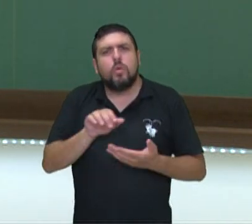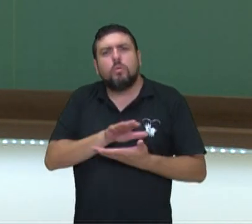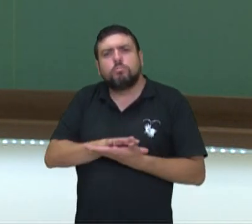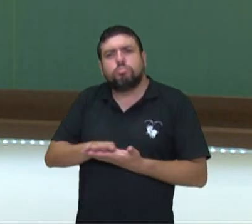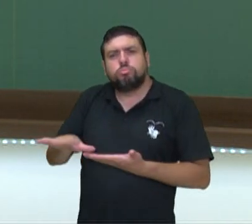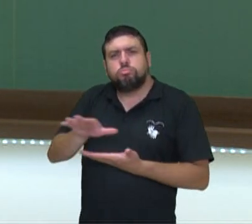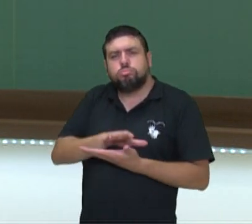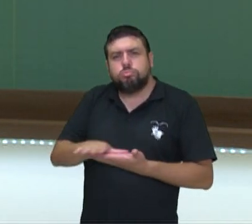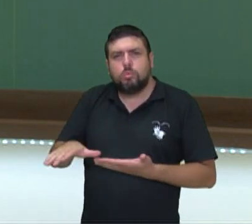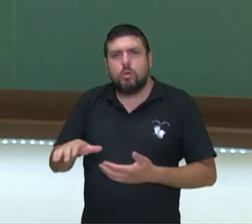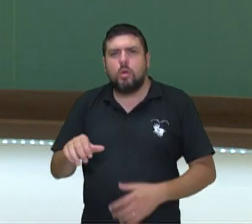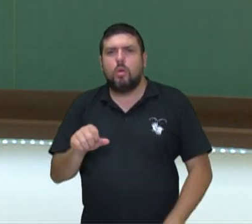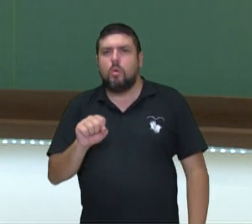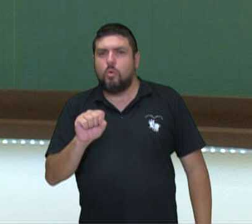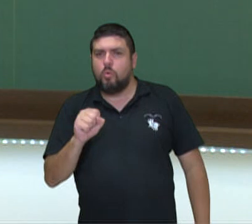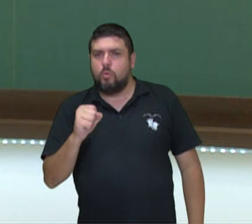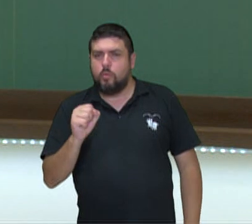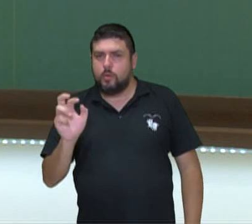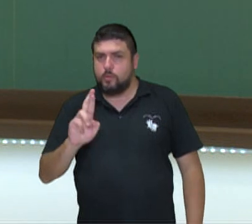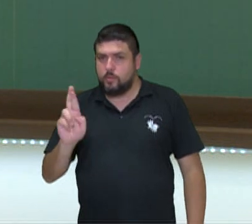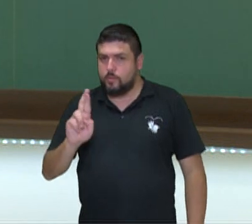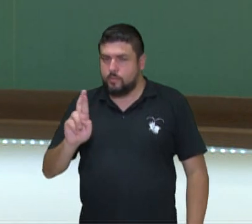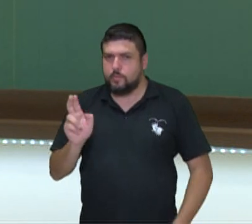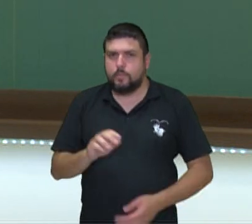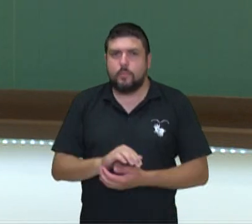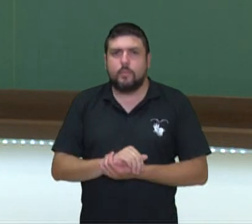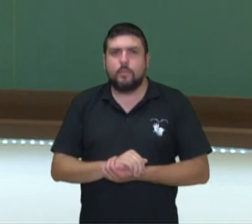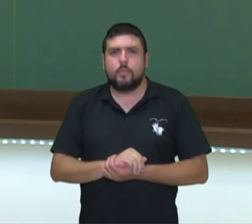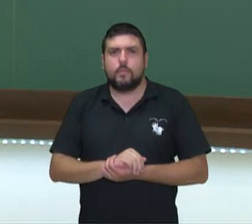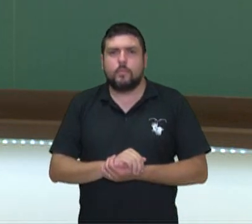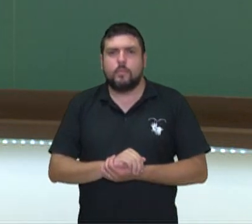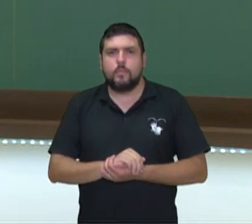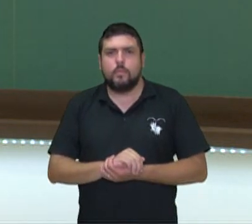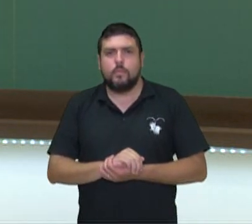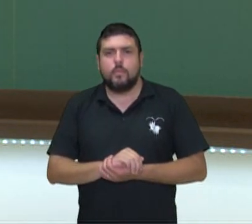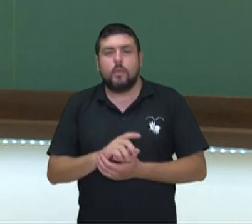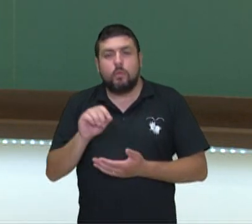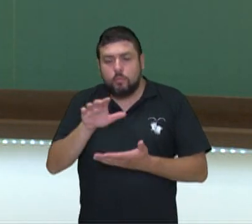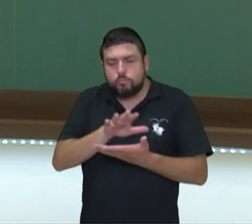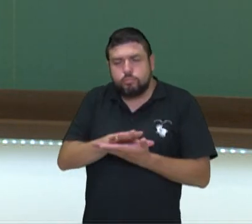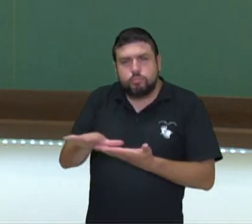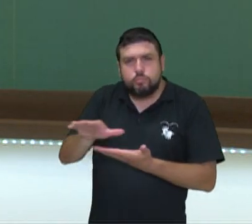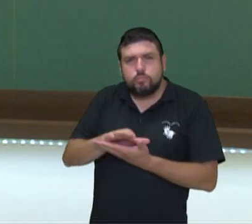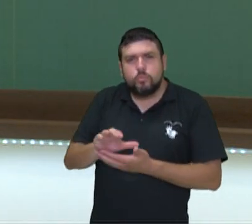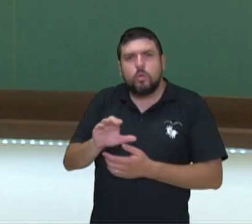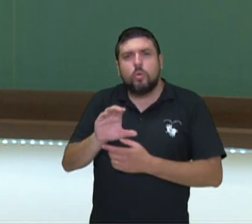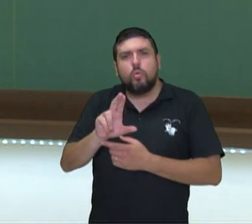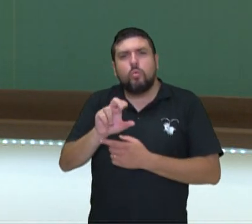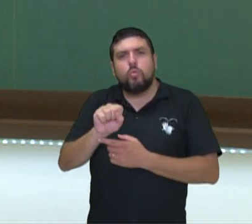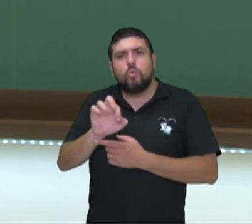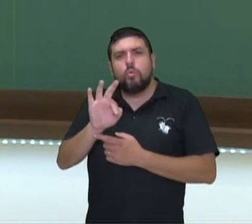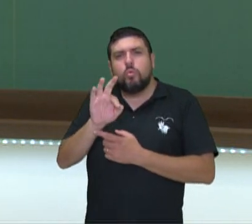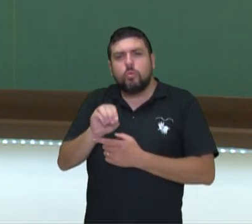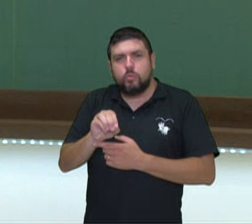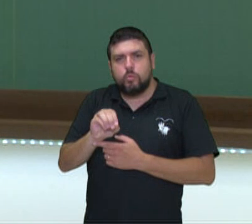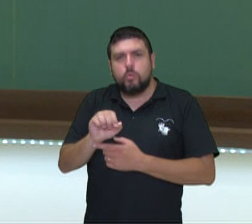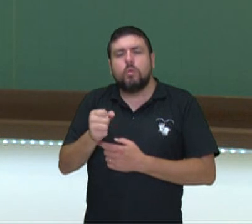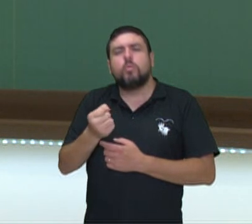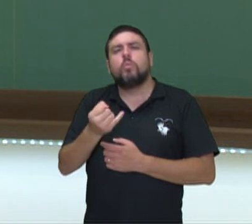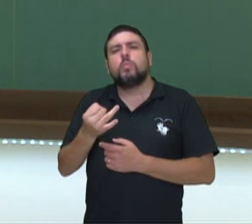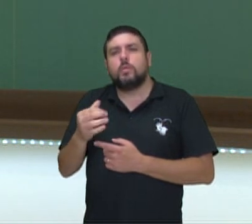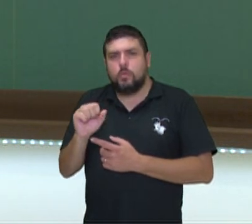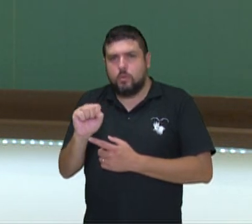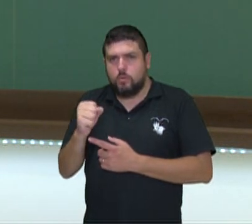R$ 8,00. Aqui, ó, o custo para a produção dessas peças, ele vai envolver um valor